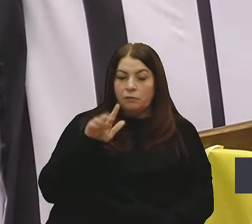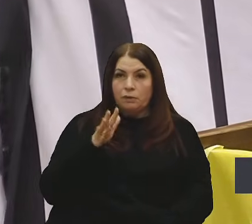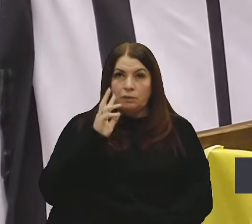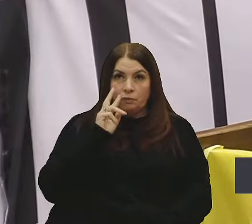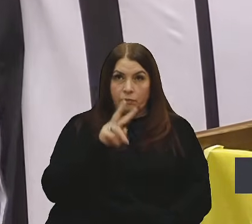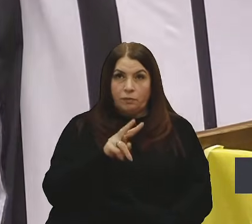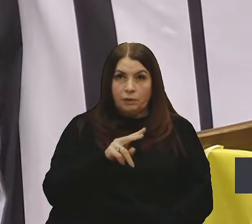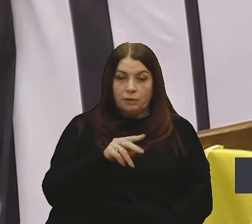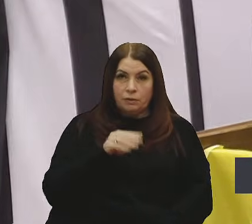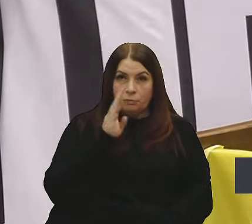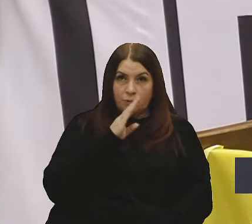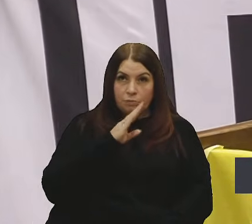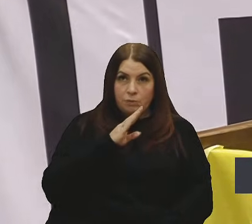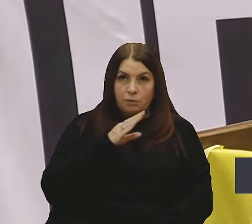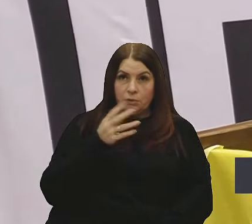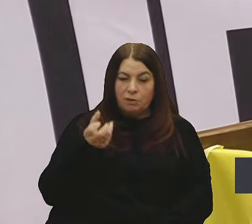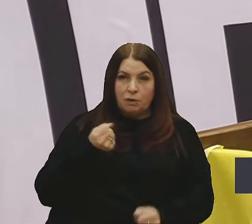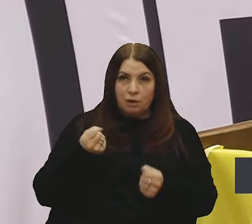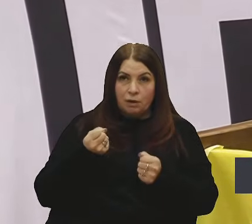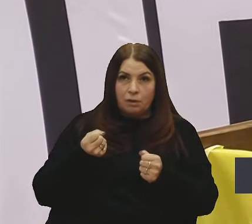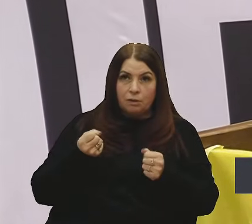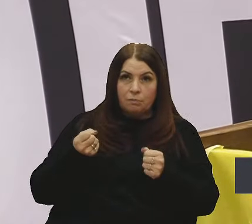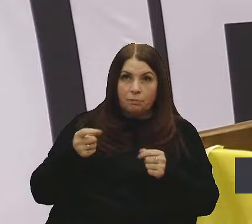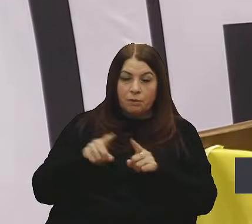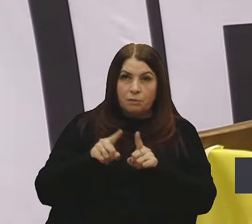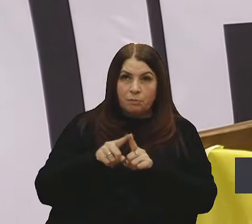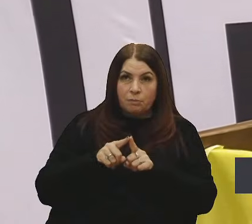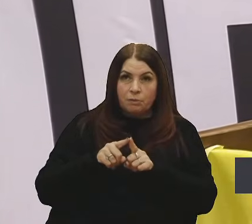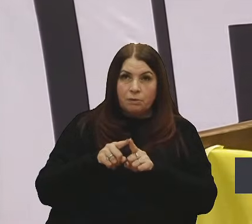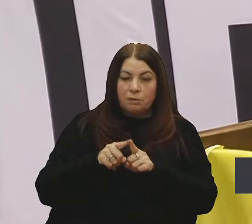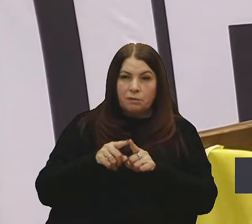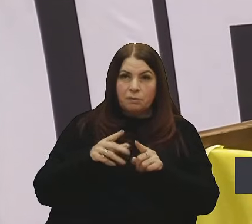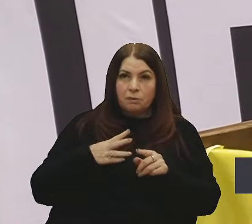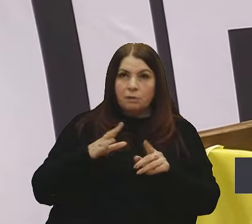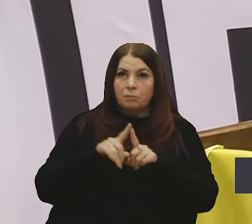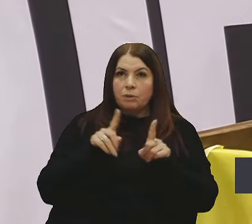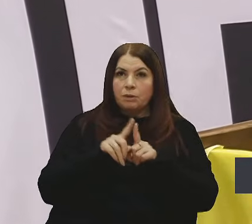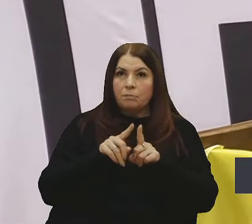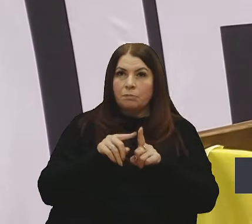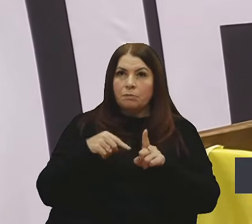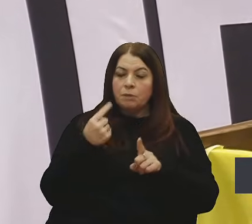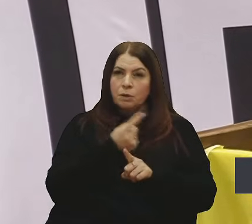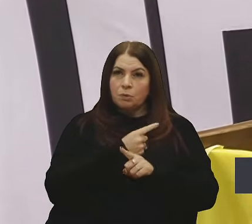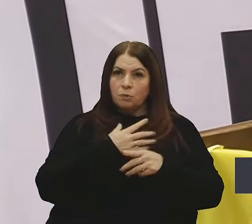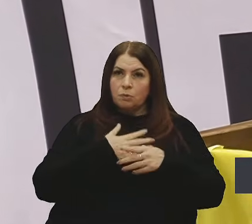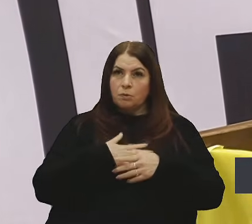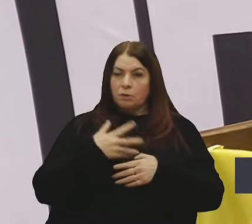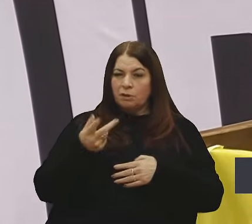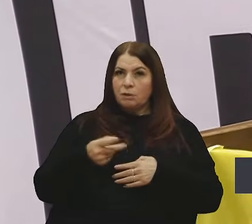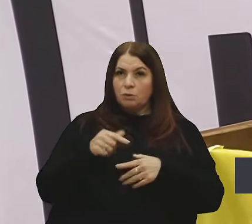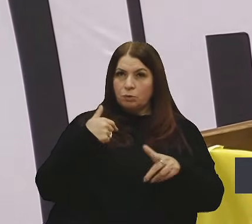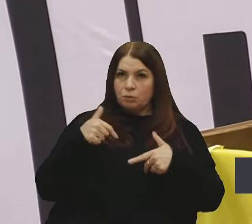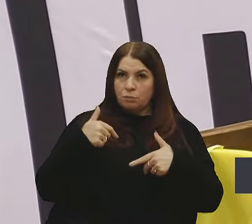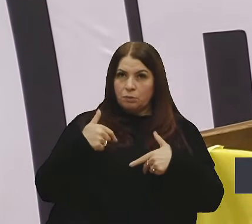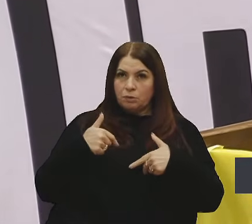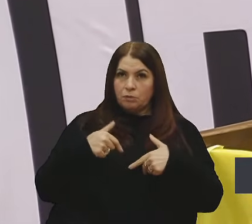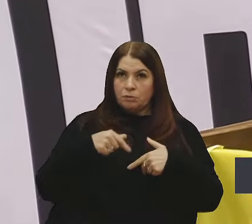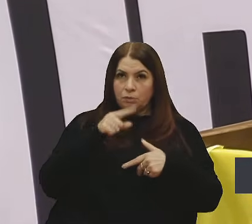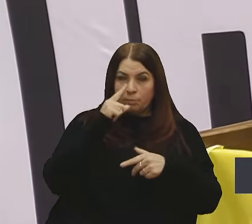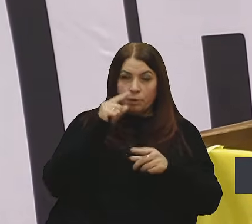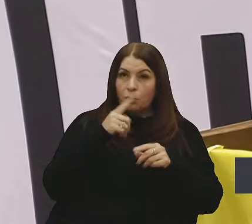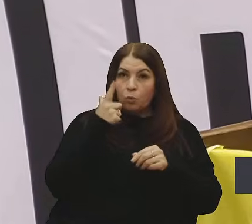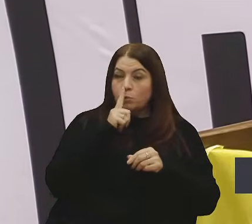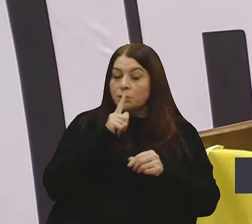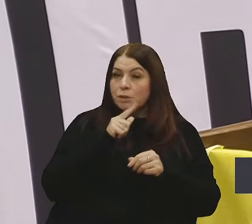vocês acelerarem muito o carro, vocês passam por cima de mim, apesar de eu estar de preto e amarelo todo dia. Eu sou só uma trabalhadora. Eu não